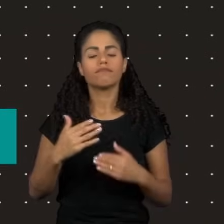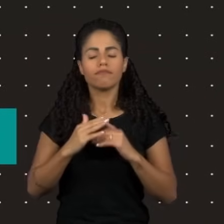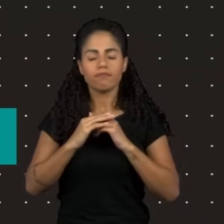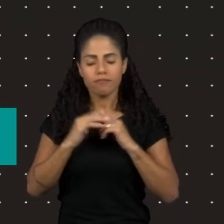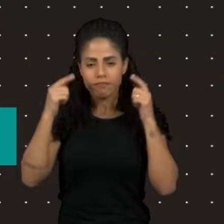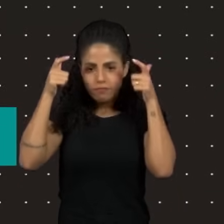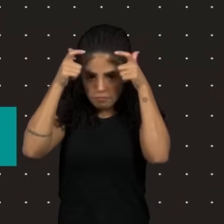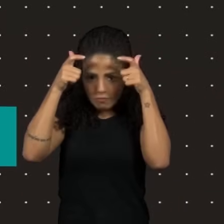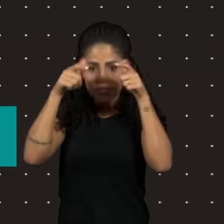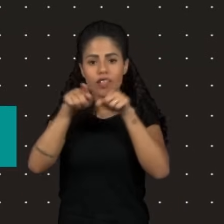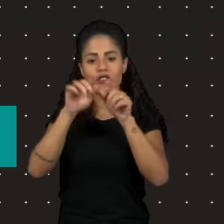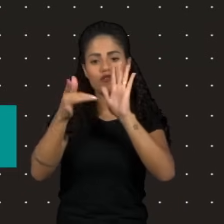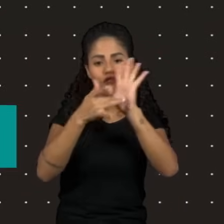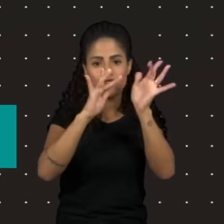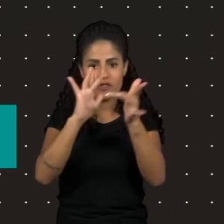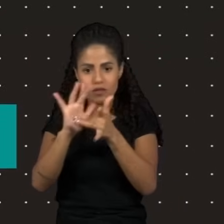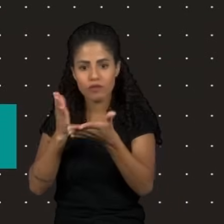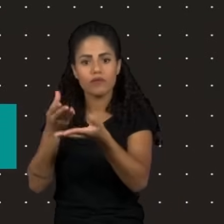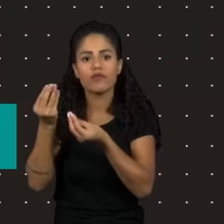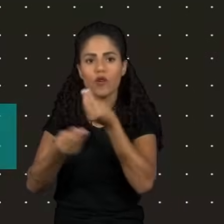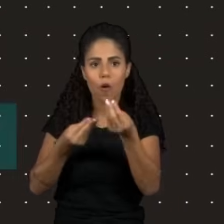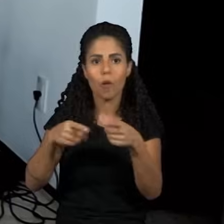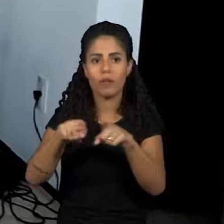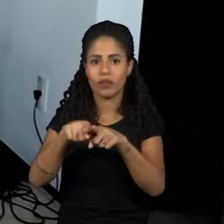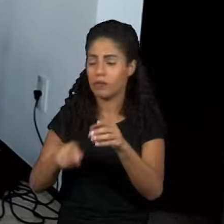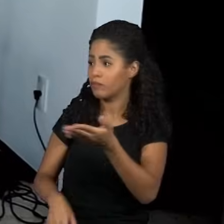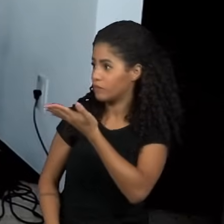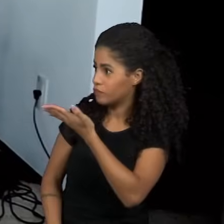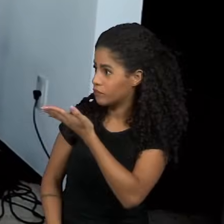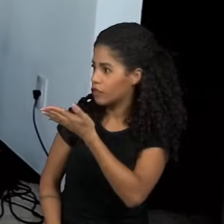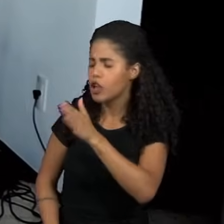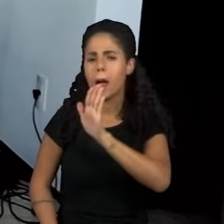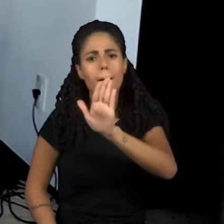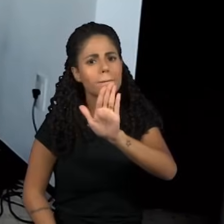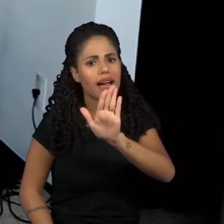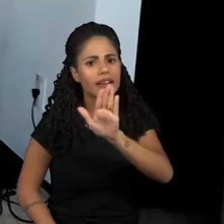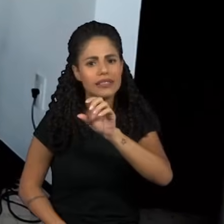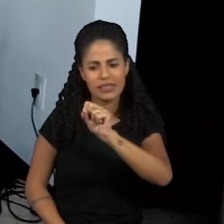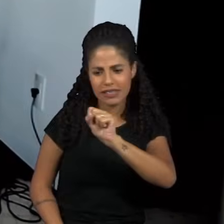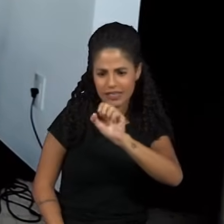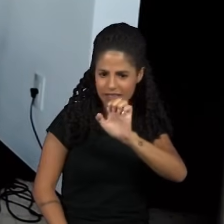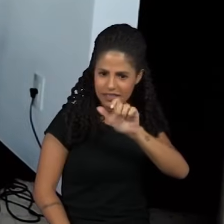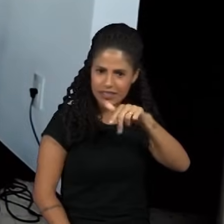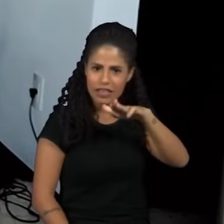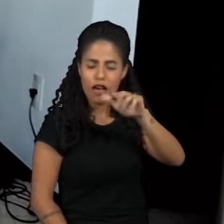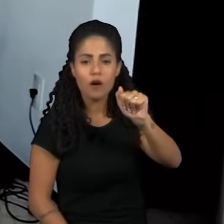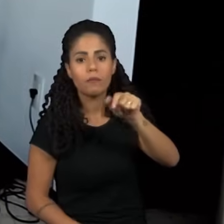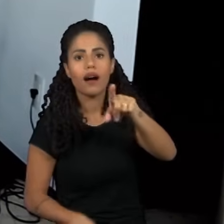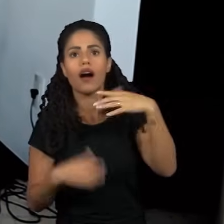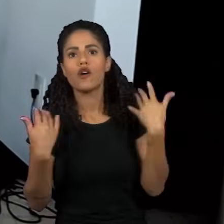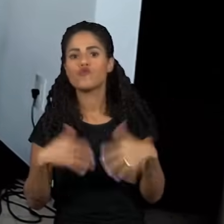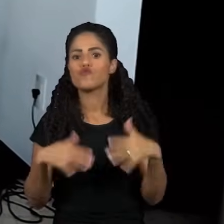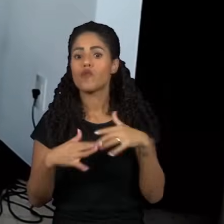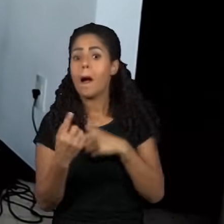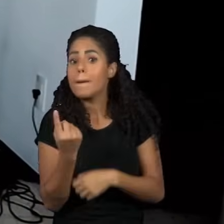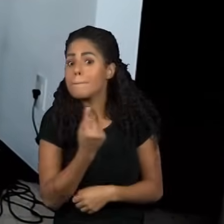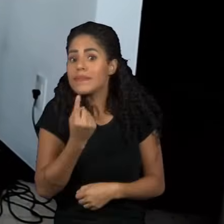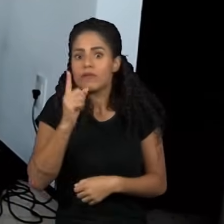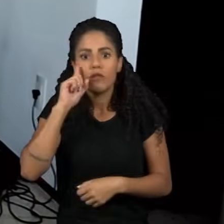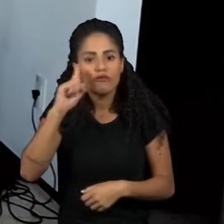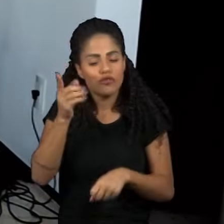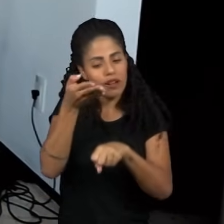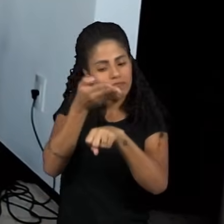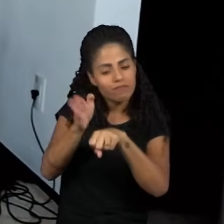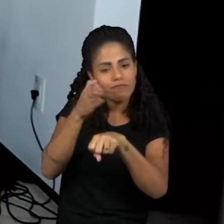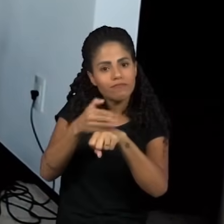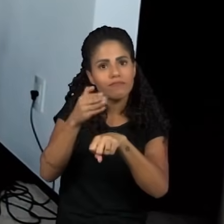Segundo Jesus Cristo do Saramago. Mas quando a Selma veio ensaiar, o primeiro dia de ensaio,